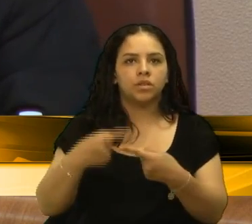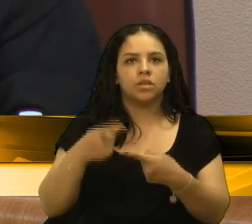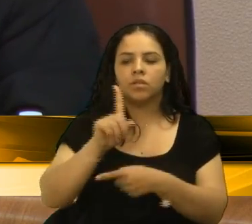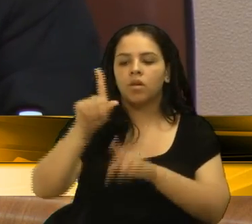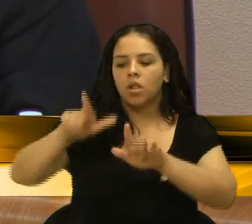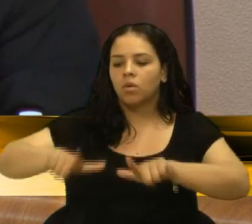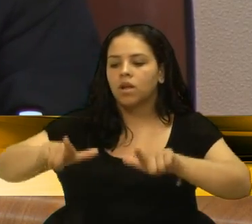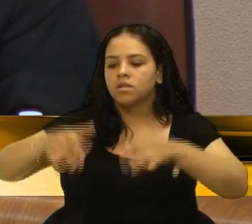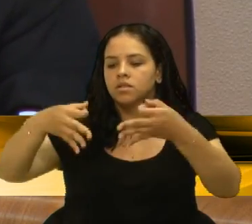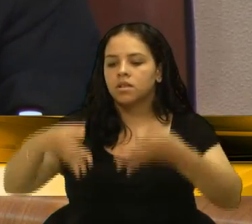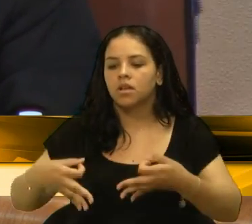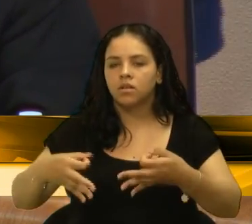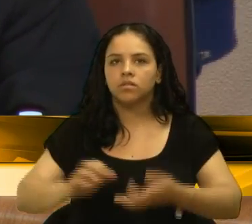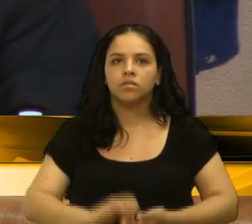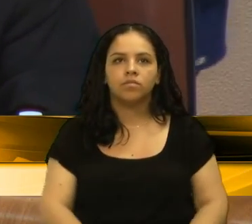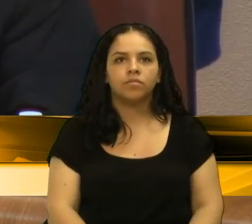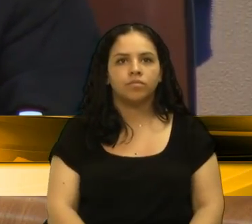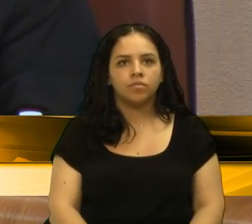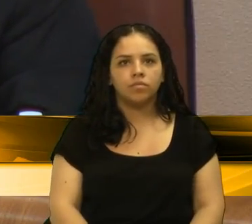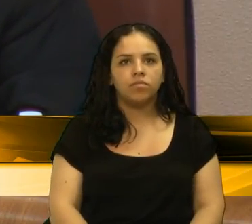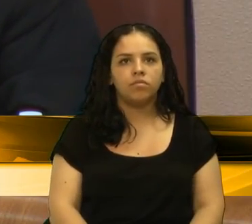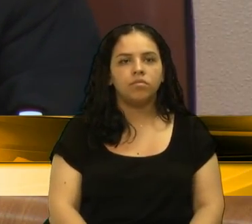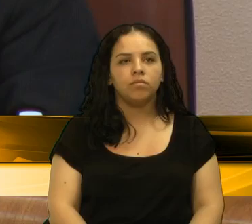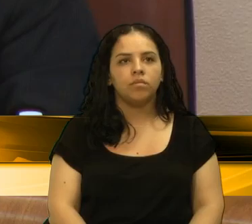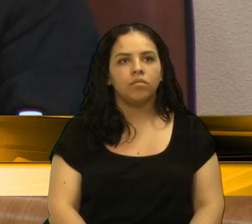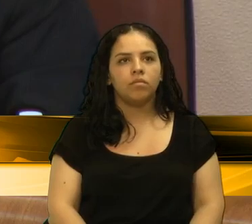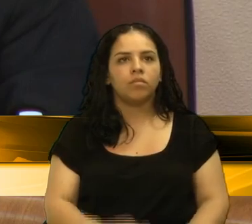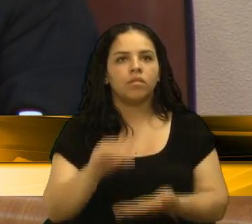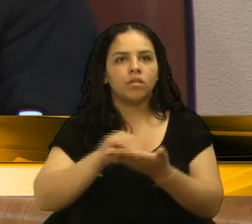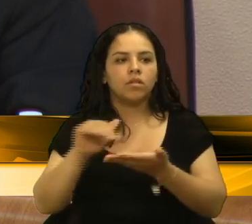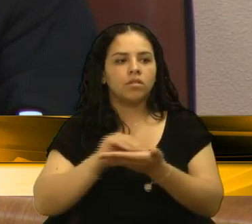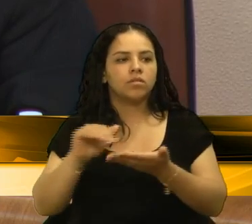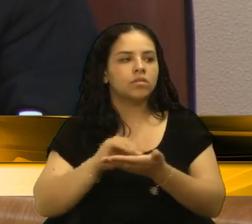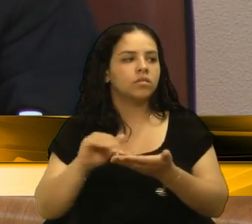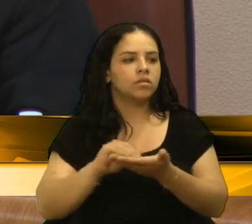específico. E aí a gente solicitou análise da Secretaria de Trânsito para avaliar a questão do percurso.